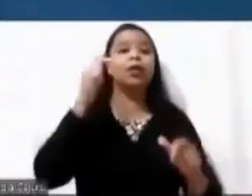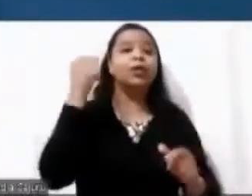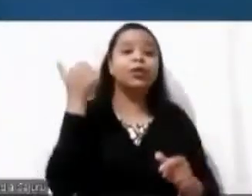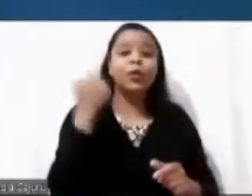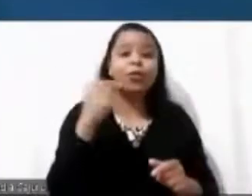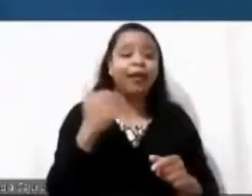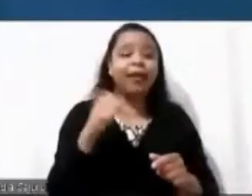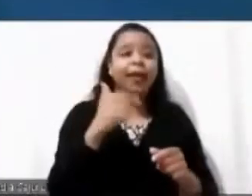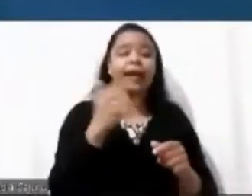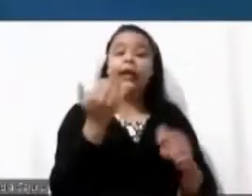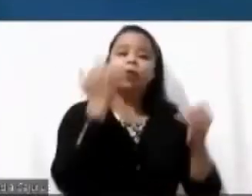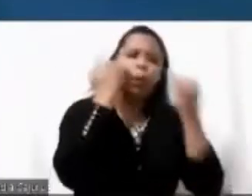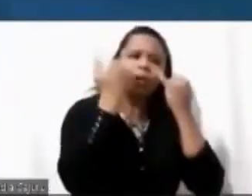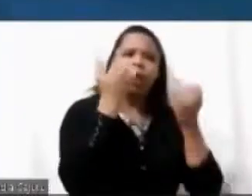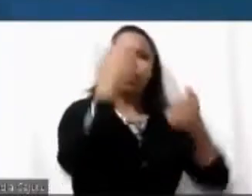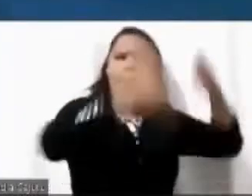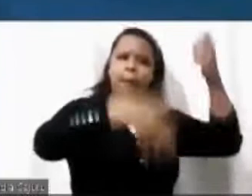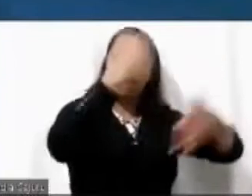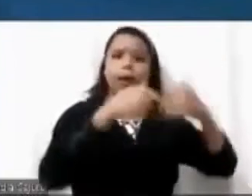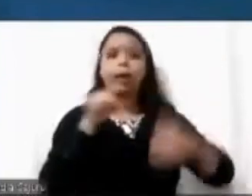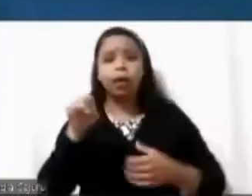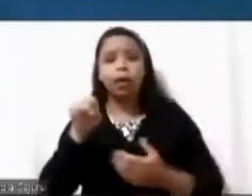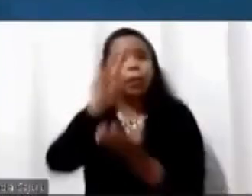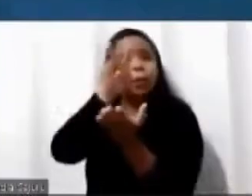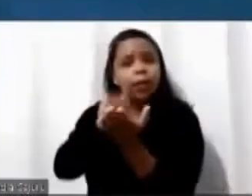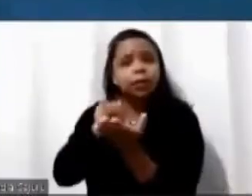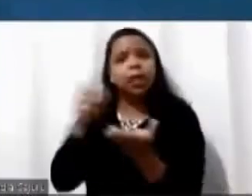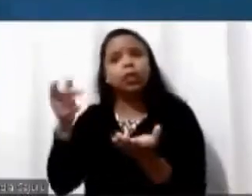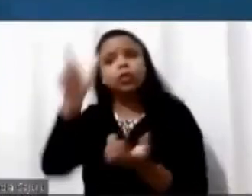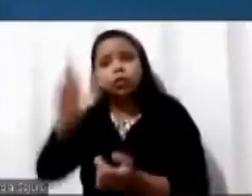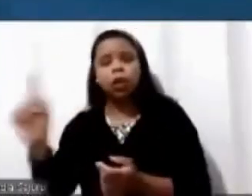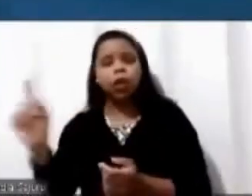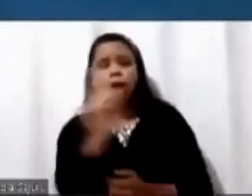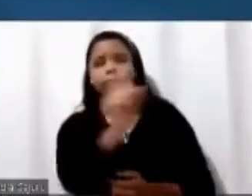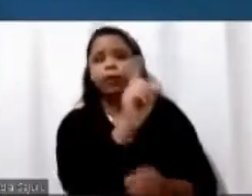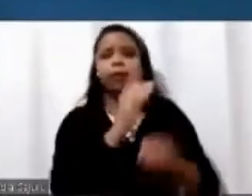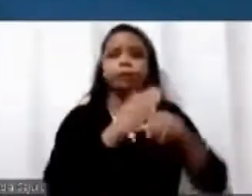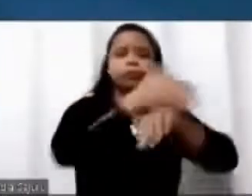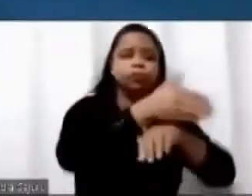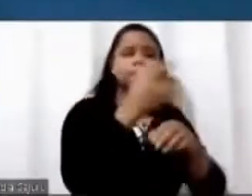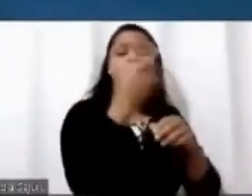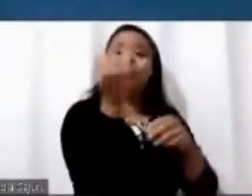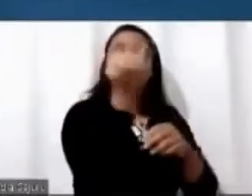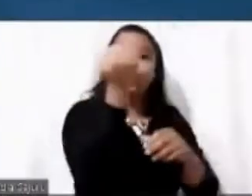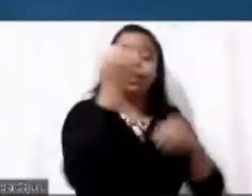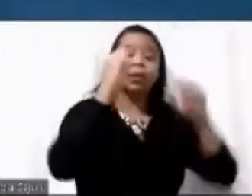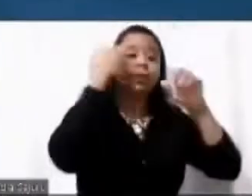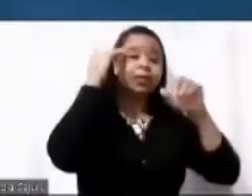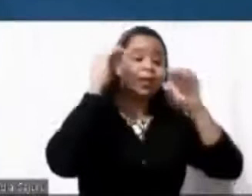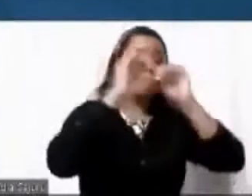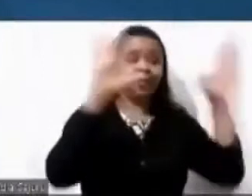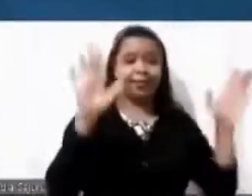informação adequada sobre o direito do paciente em relação à ética médica e acabam contribuindo para uma medicina